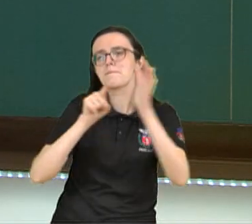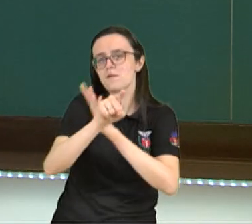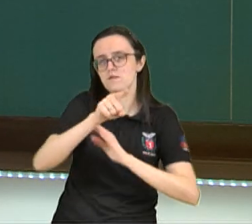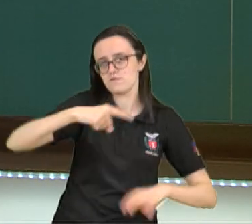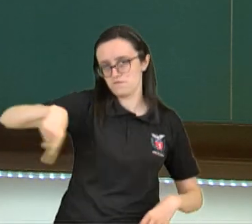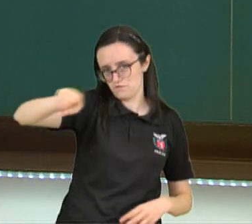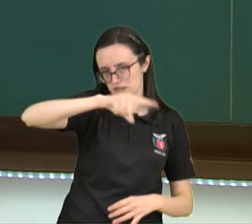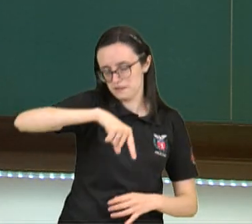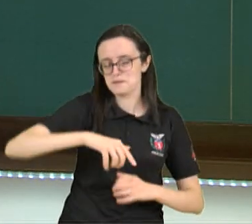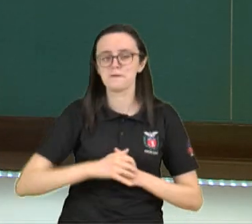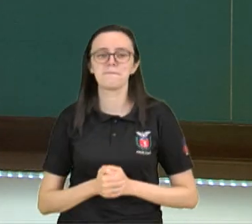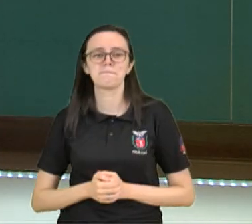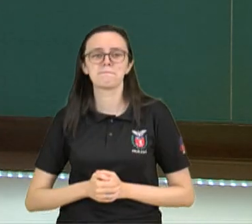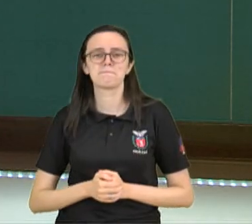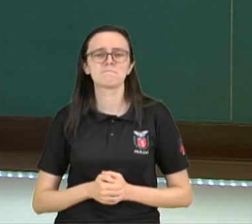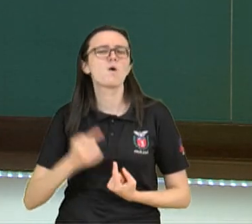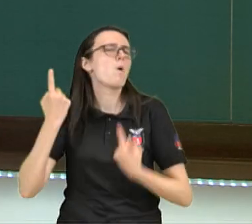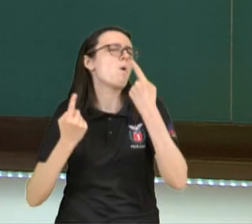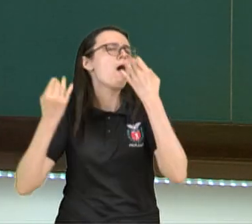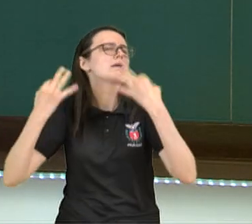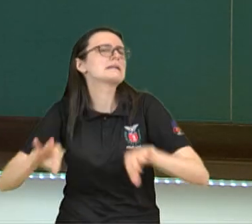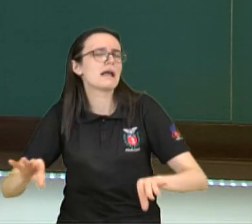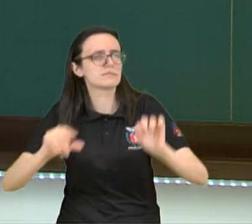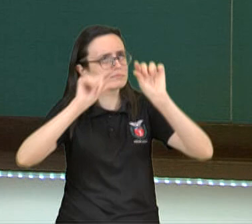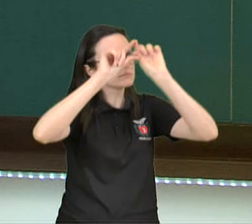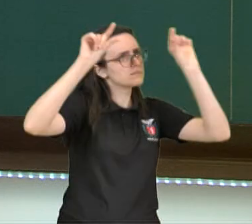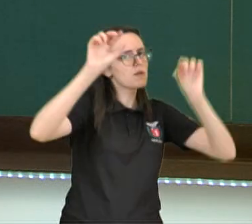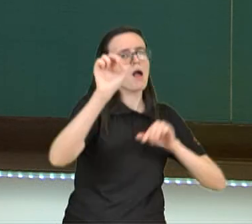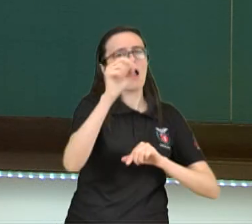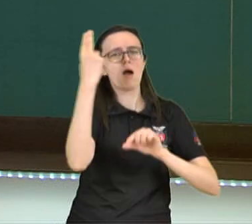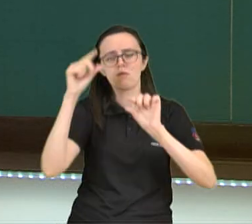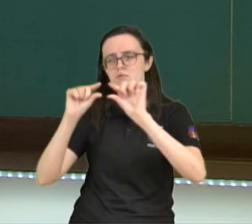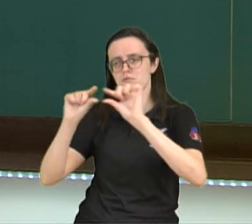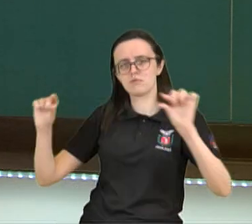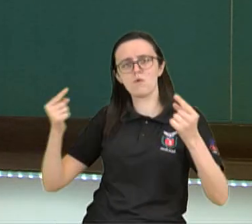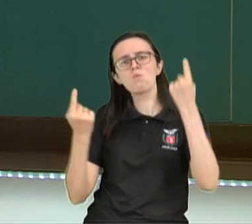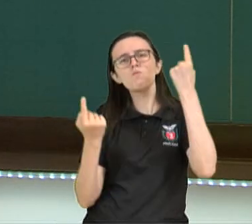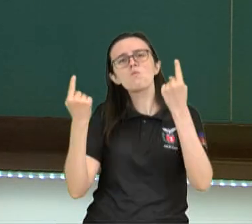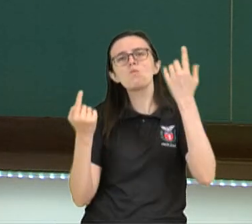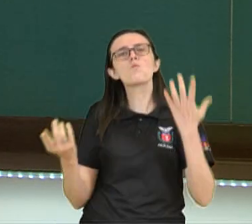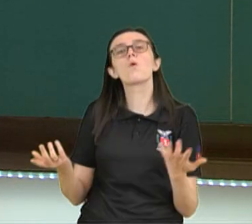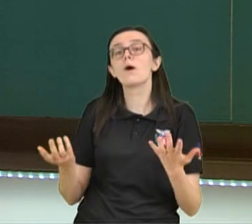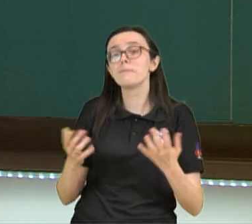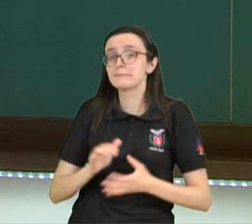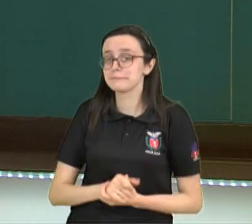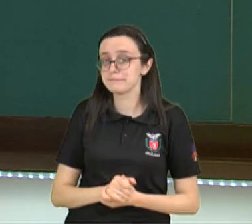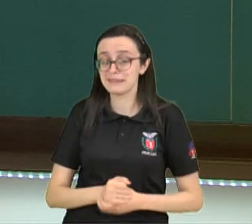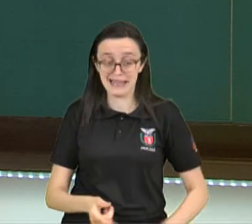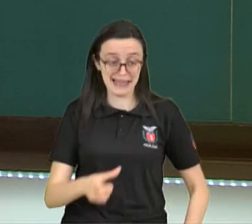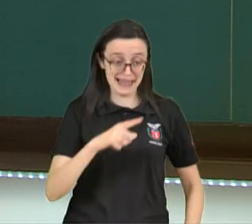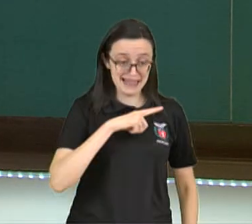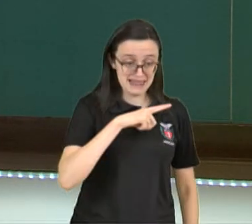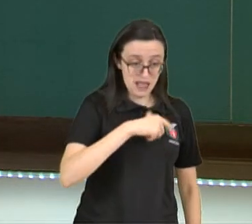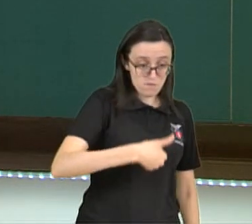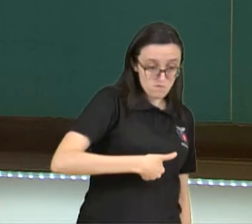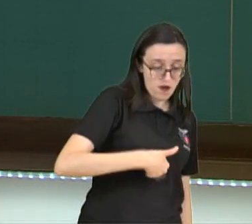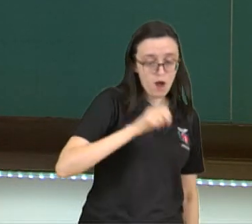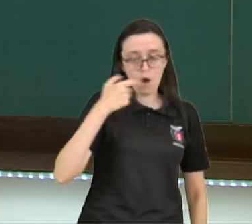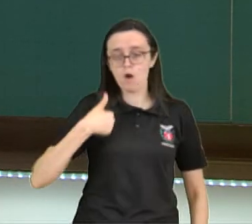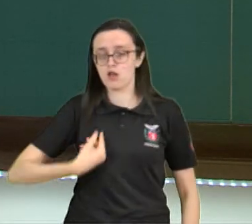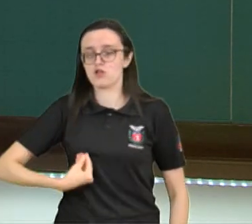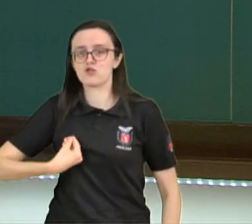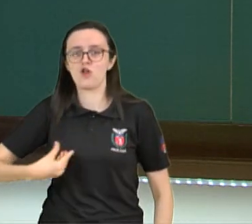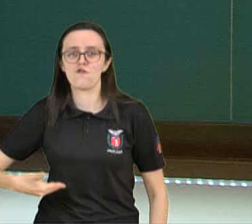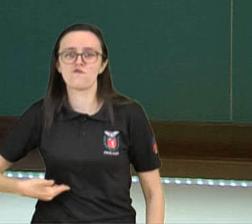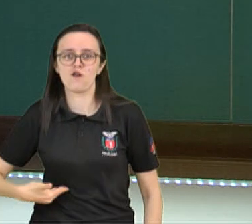vocês? Qual é o correto? Tengo hambre ou estoy con hambre? Tenho fome ou estou com fome? Aqui vocês já